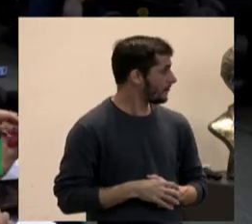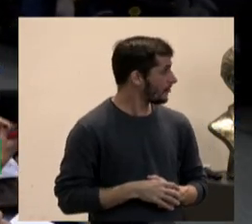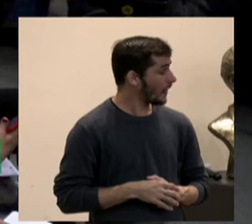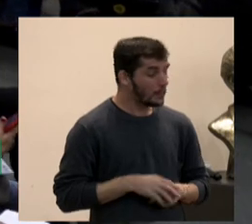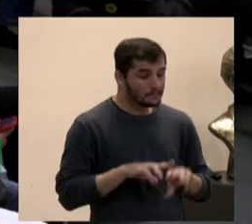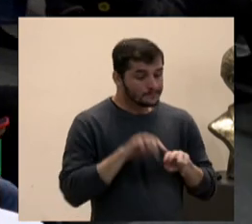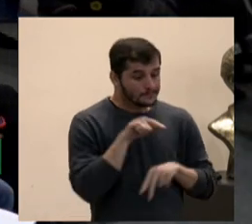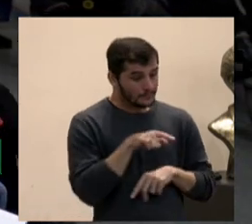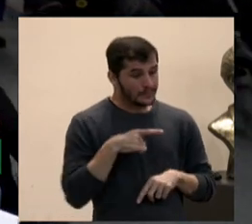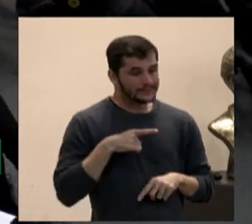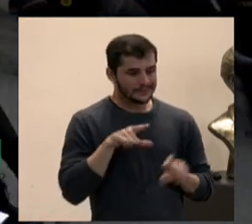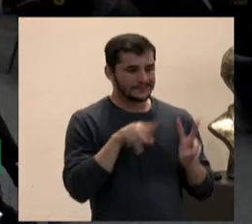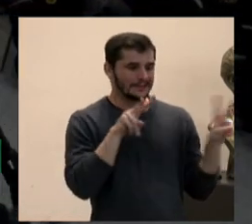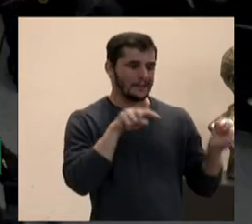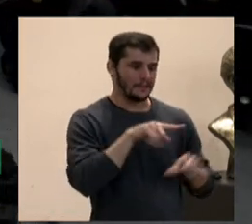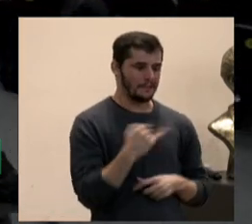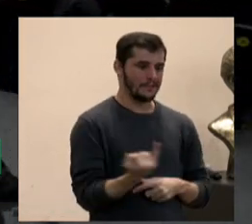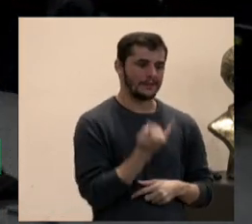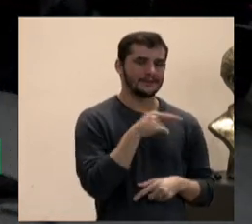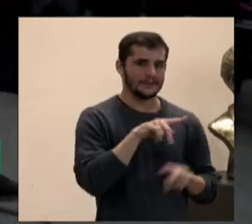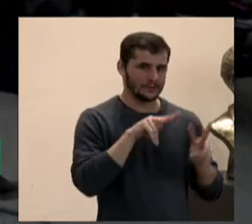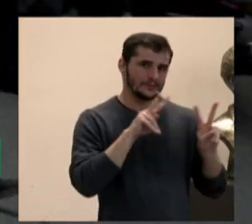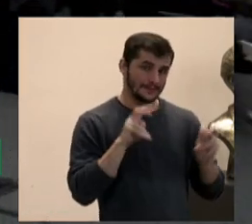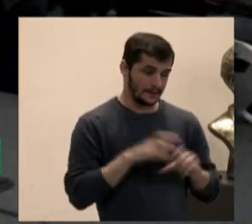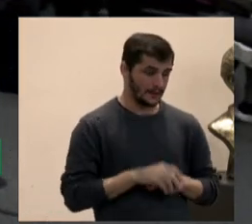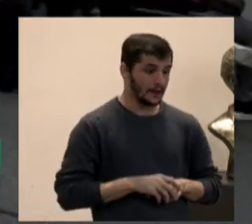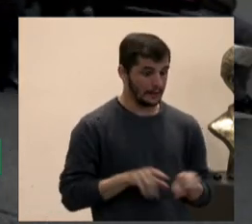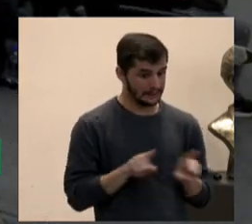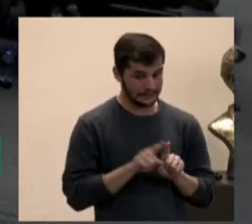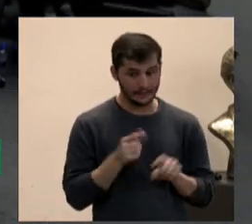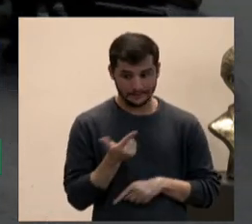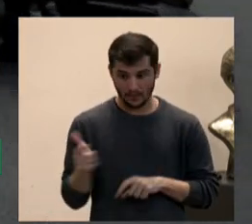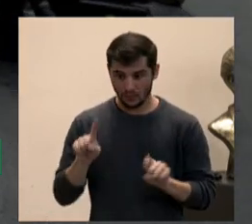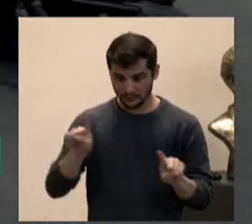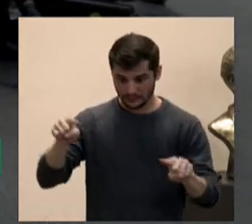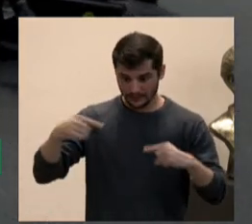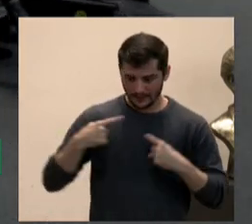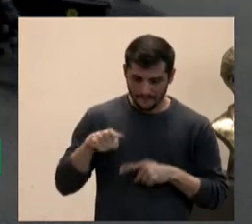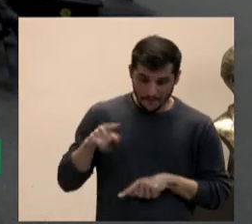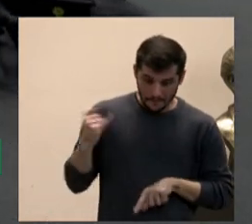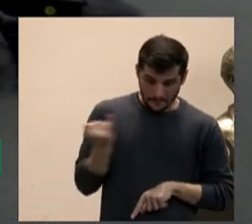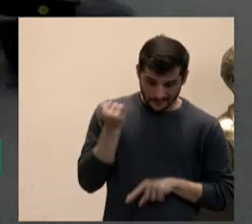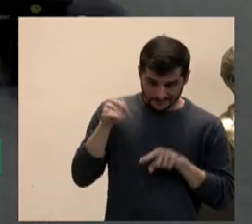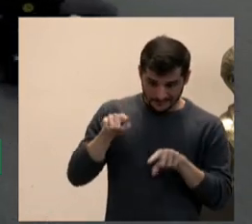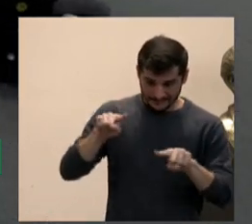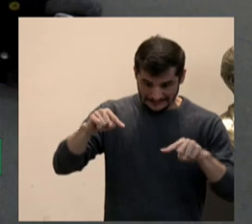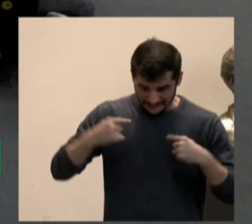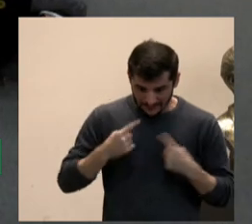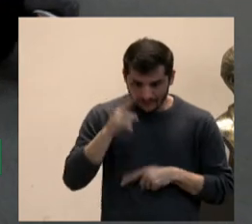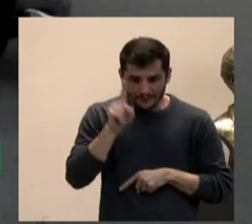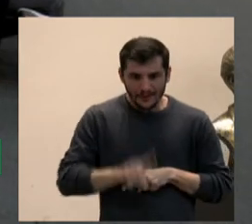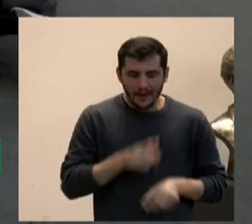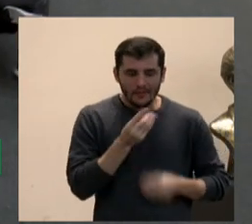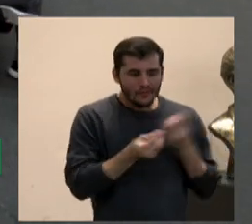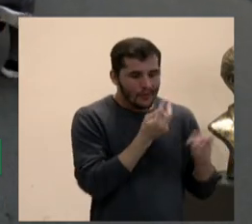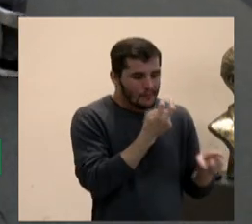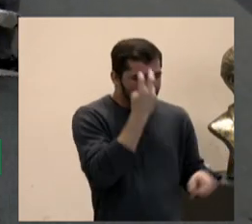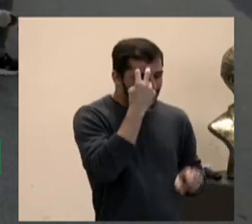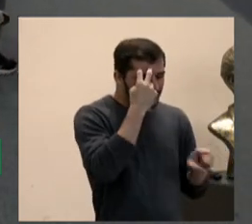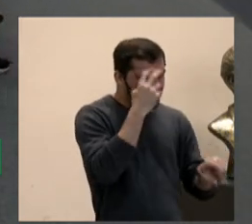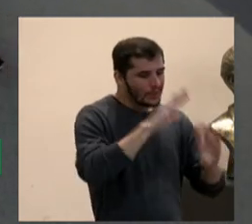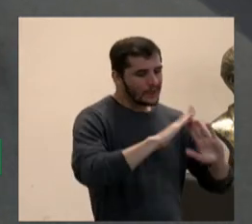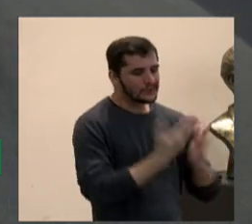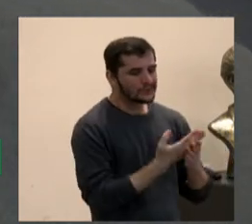essa é uma questão importante. Um outro desafio importante, então, já mencionei, a gente precisa romper a cultura escolar, as